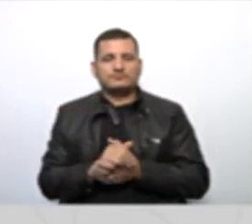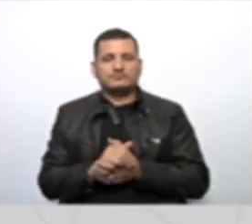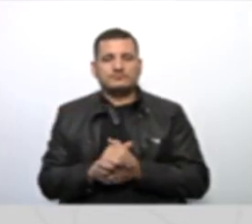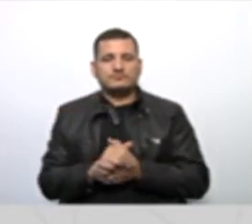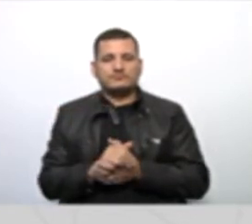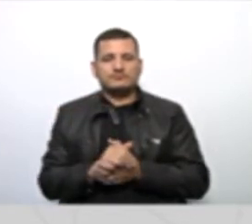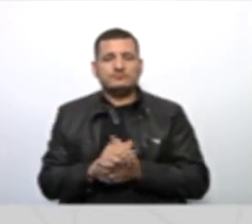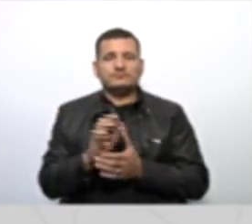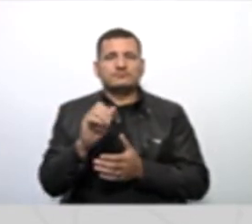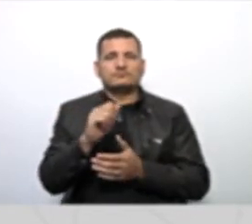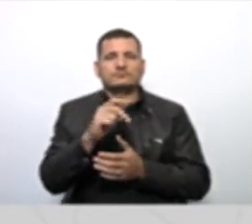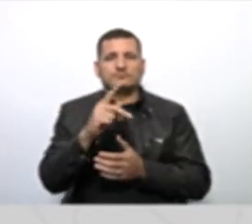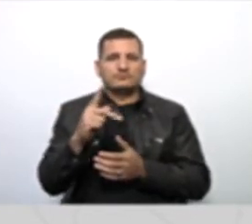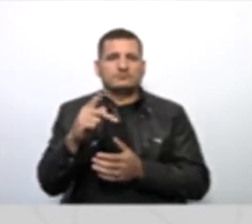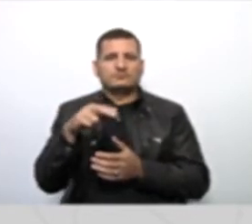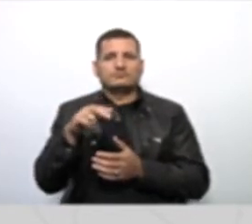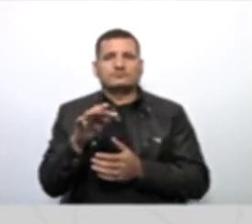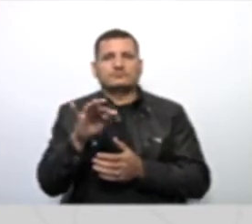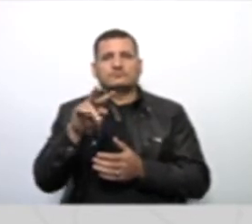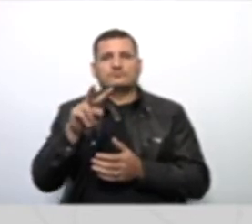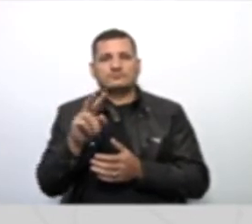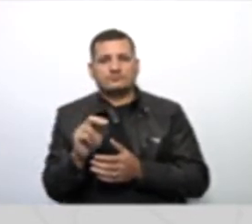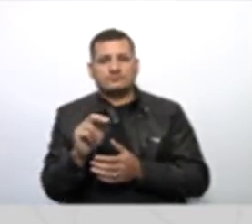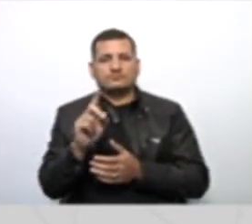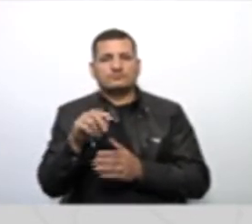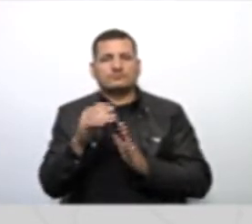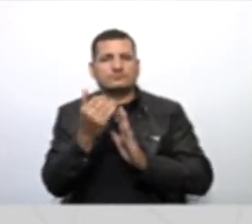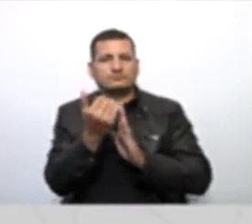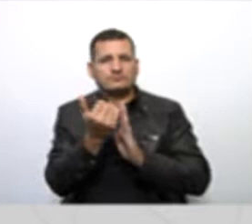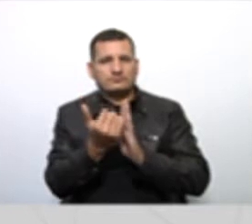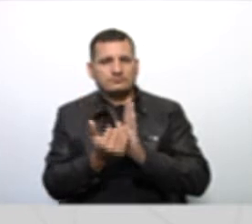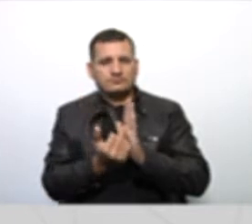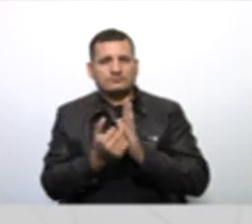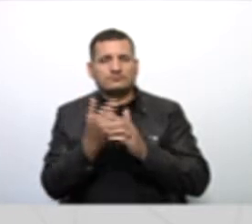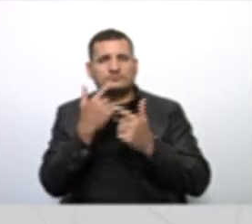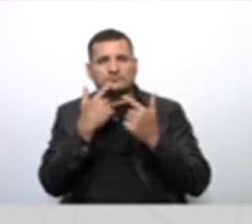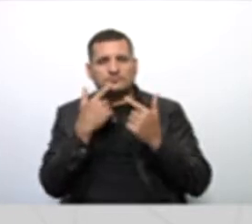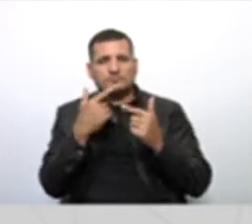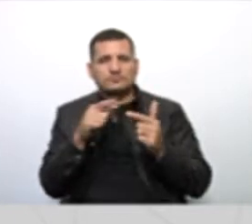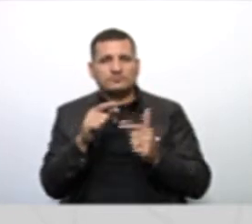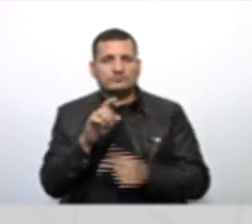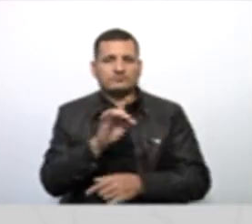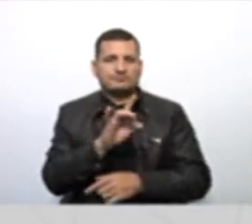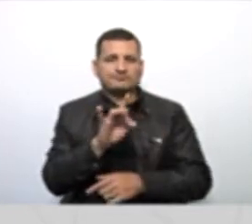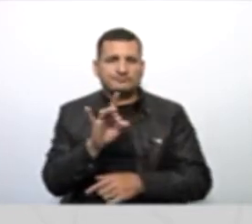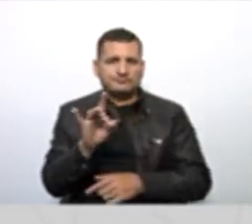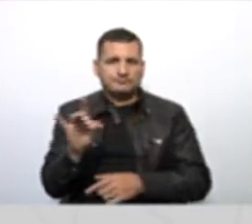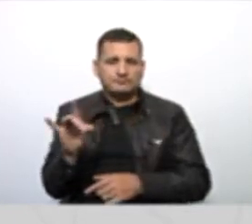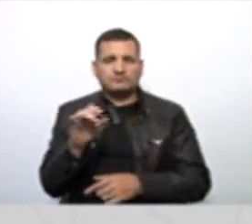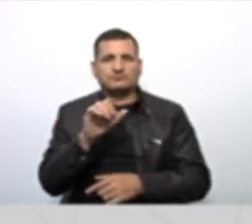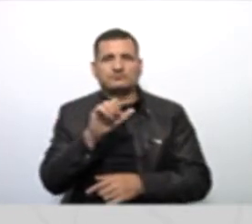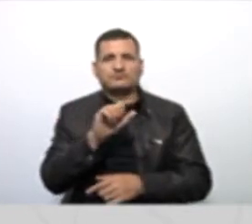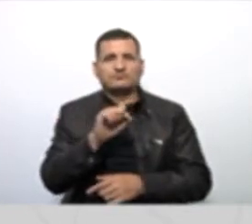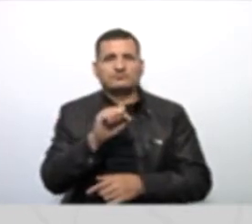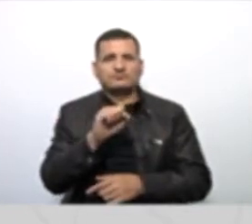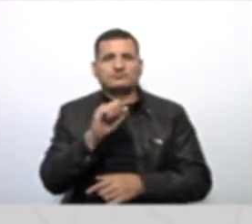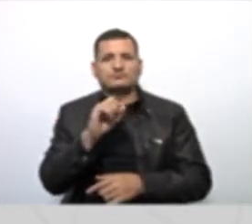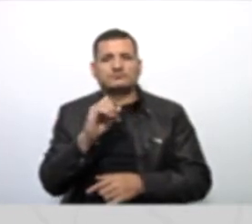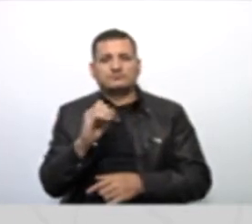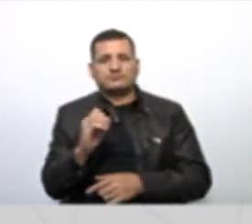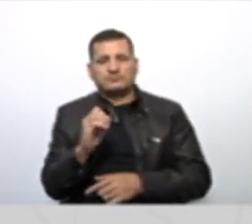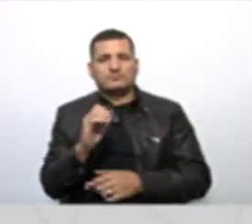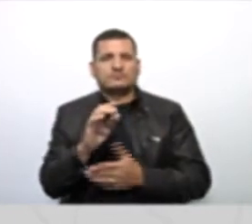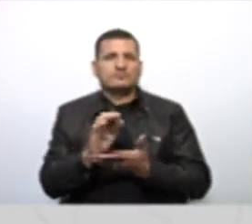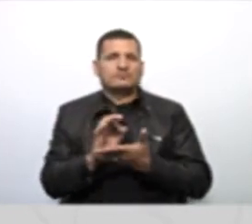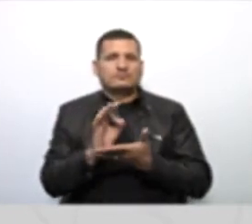Então, tá. O aplicativo nativo é um programa na linguagem de cada sistema, tá vendo? Cada sistema, como